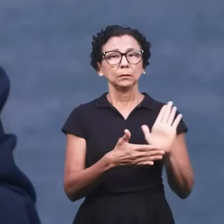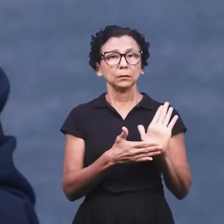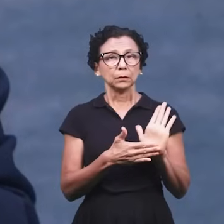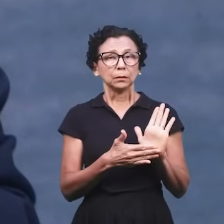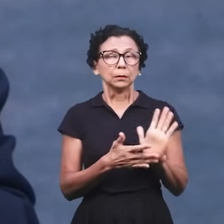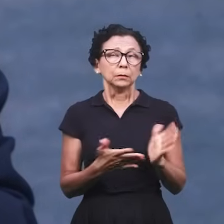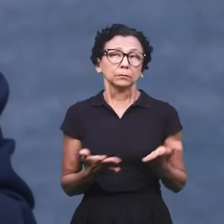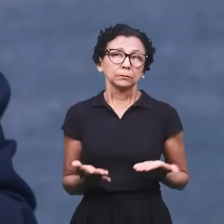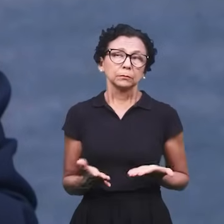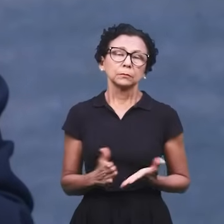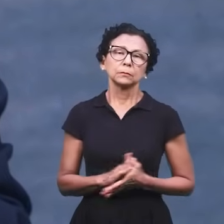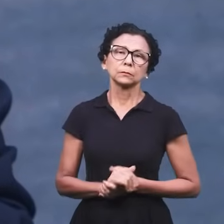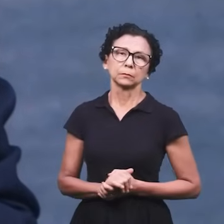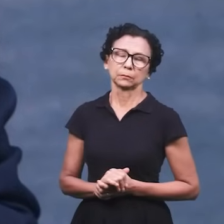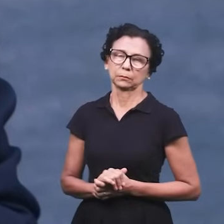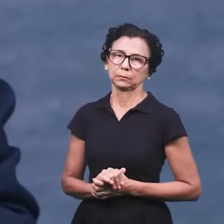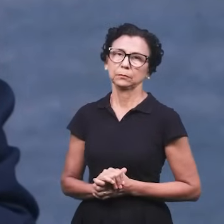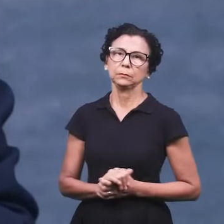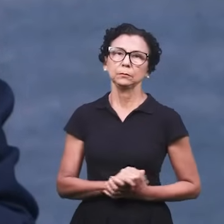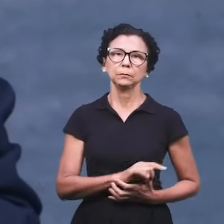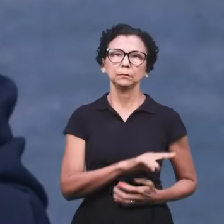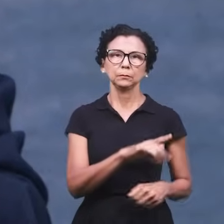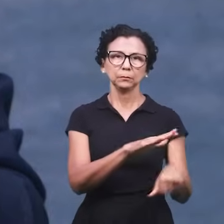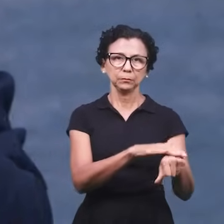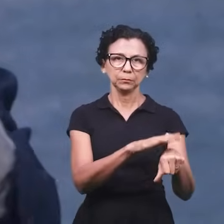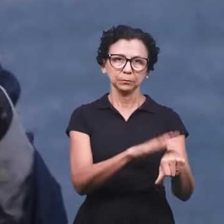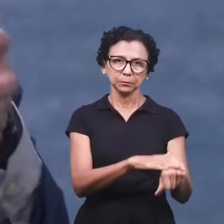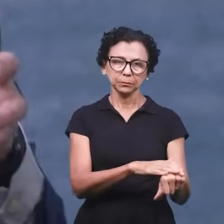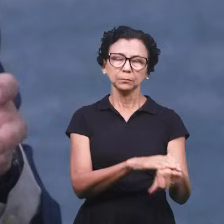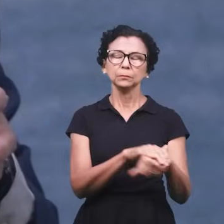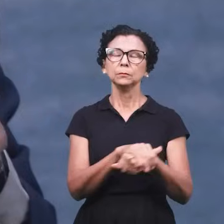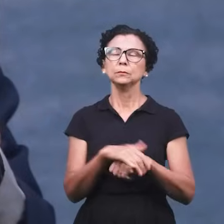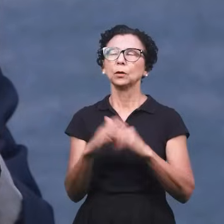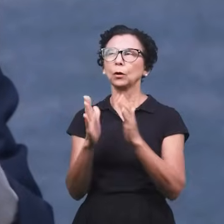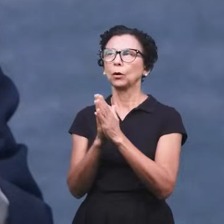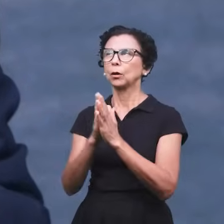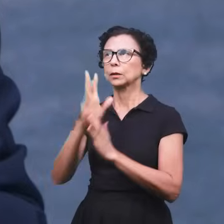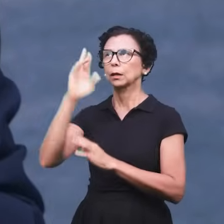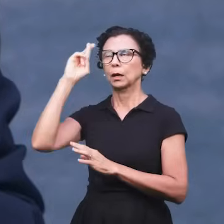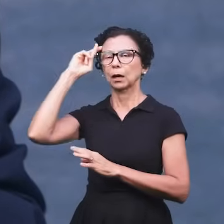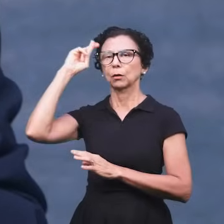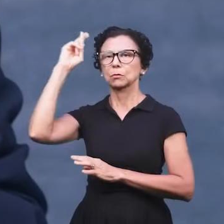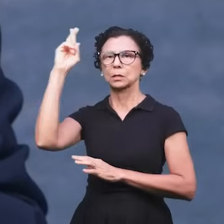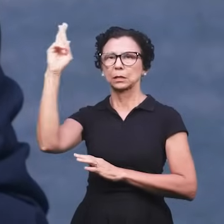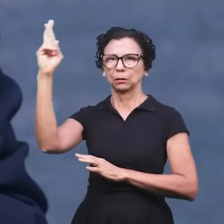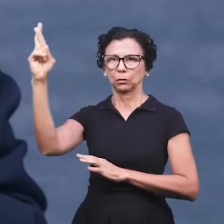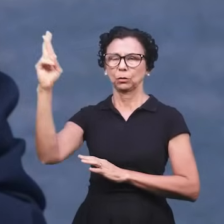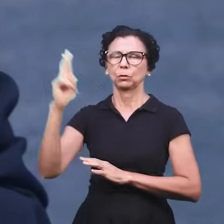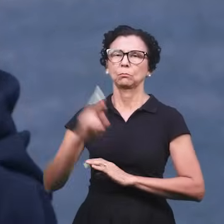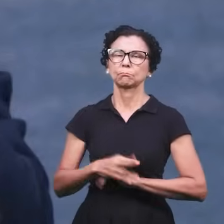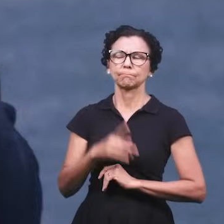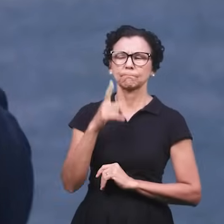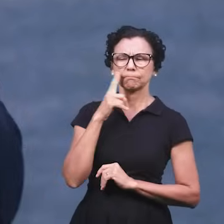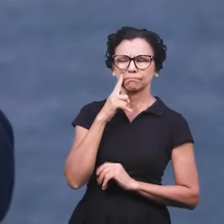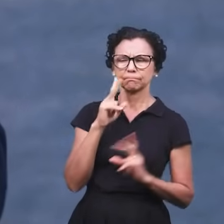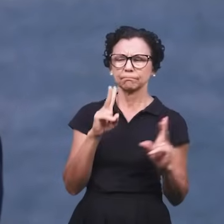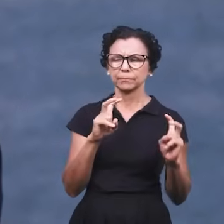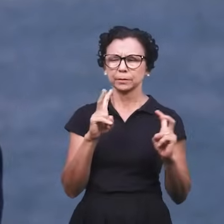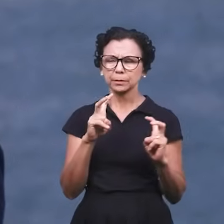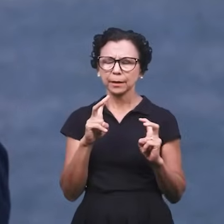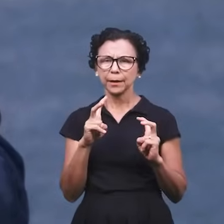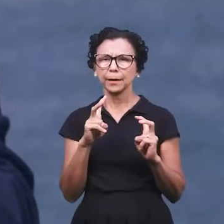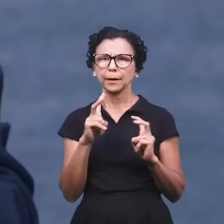é um programa em que os jovens buscam ao Senhor, veem o tema, desenvolvem